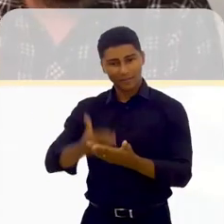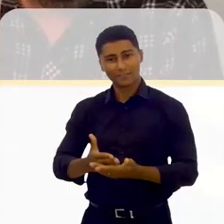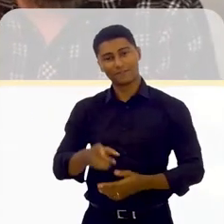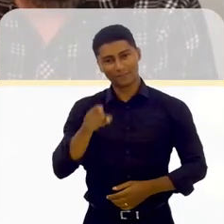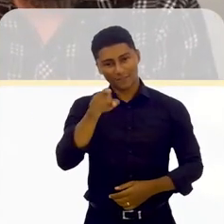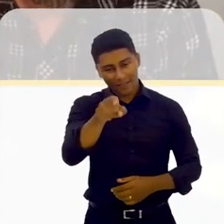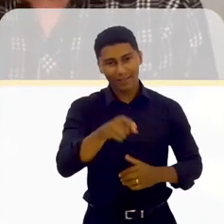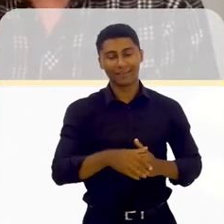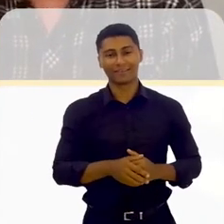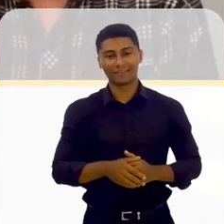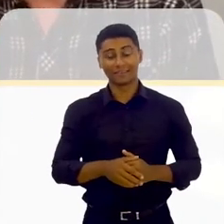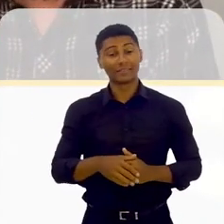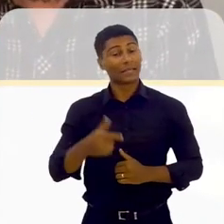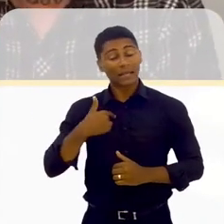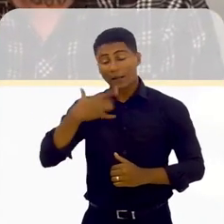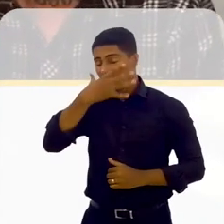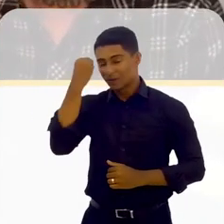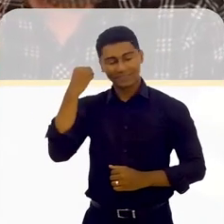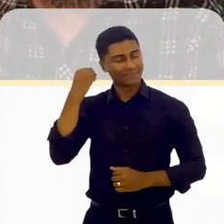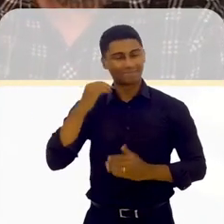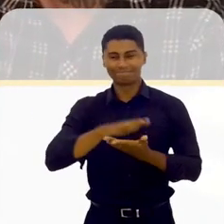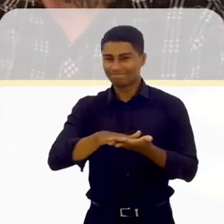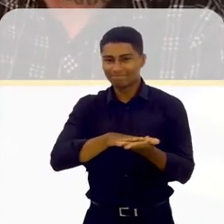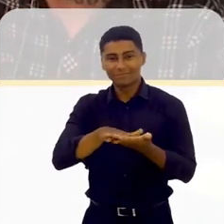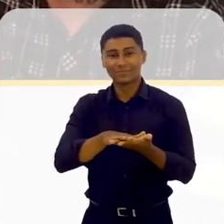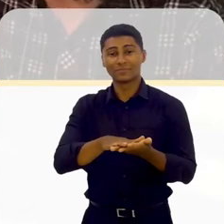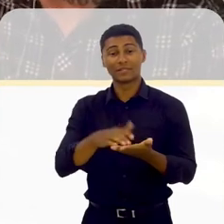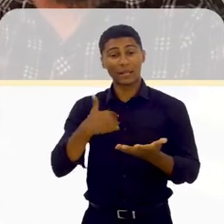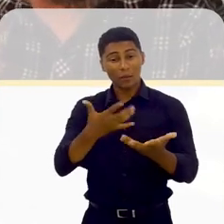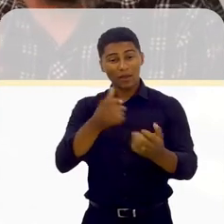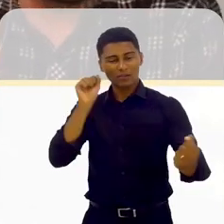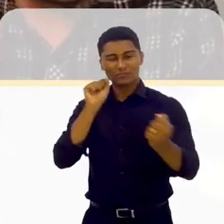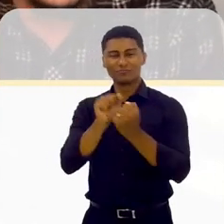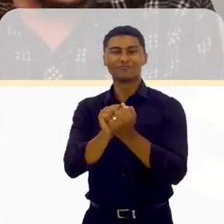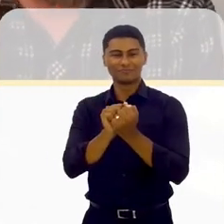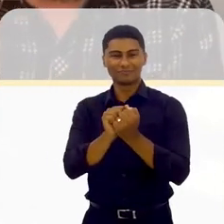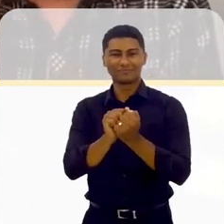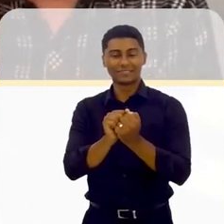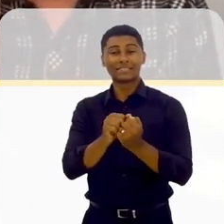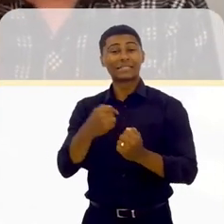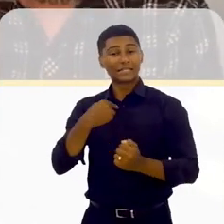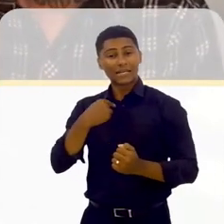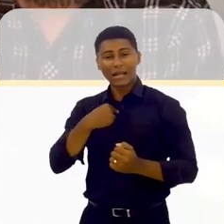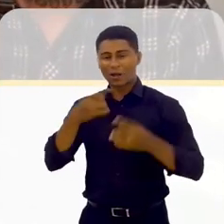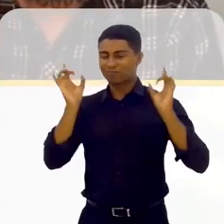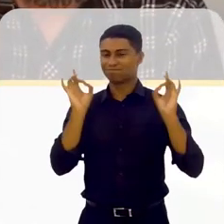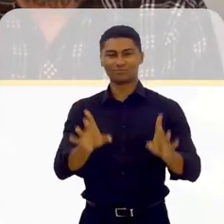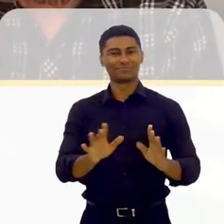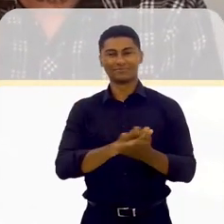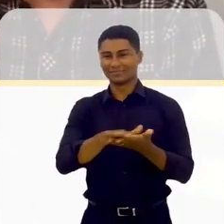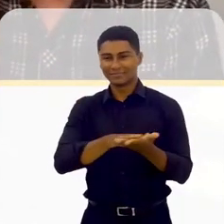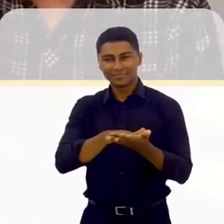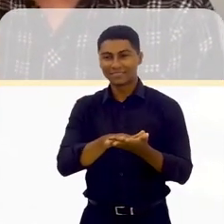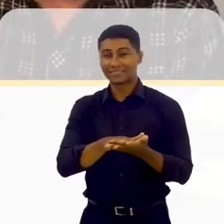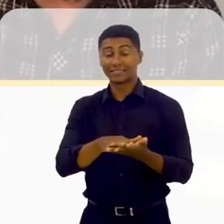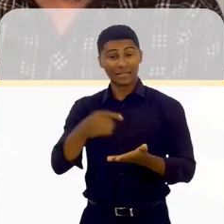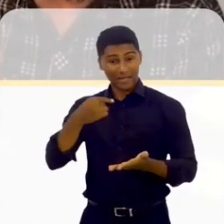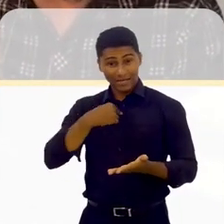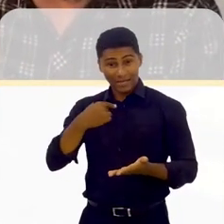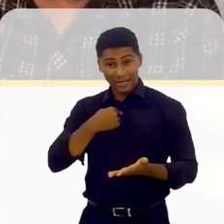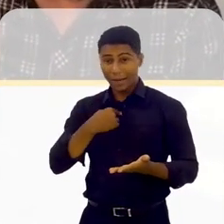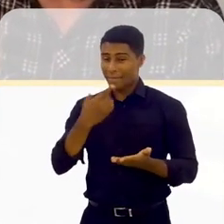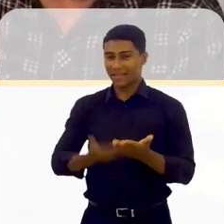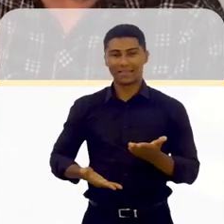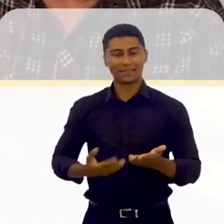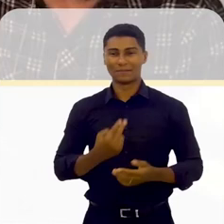em você. Difícil te esquecer, só quero o teu prazer. Não posso te deixar, nem posso